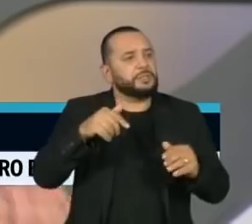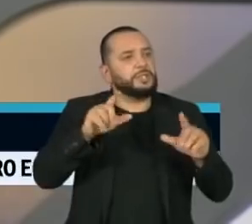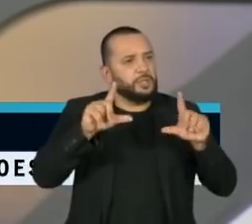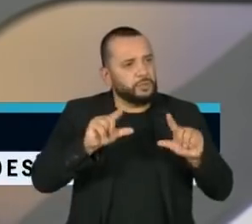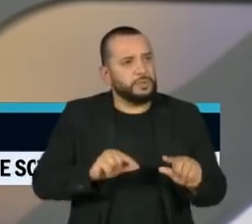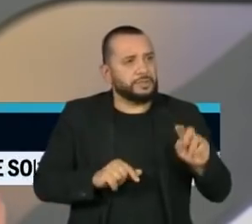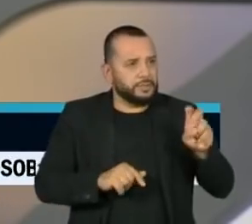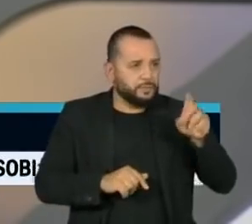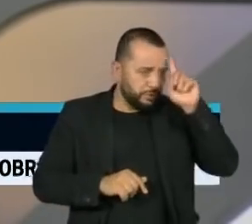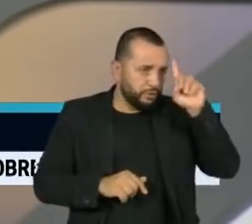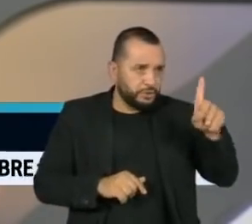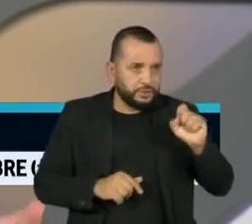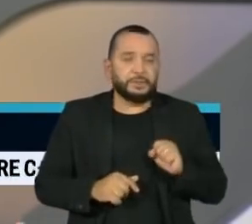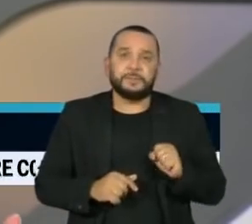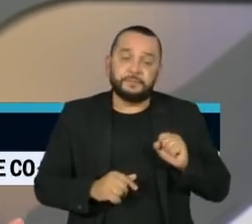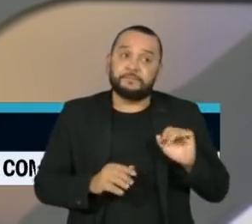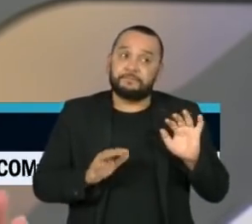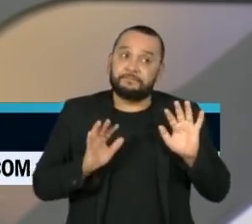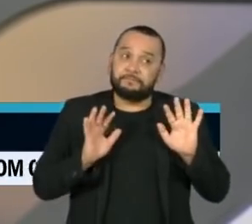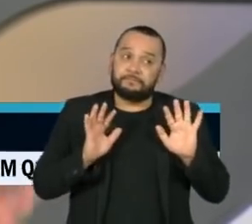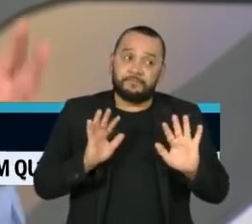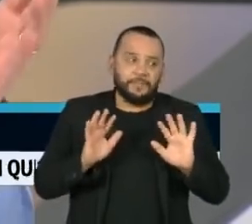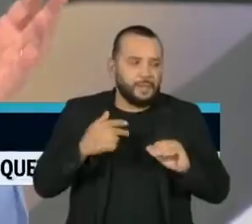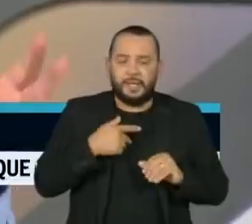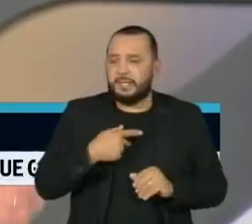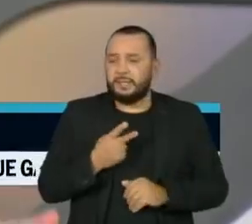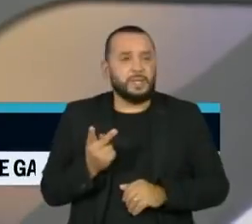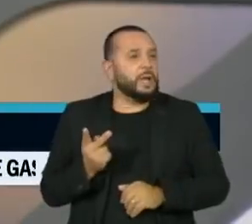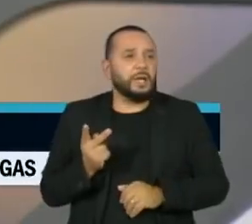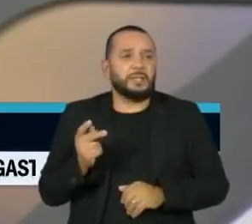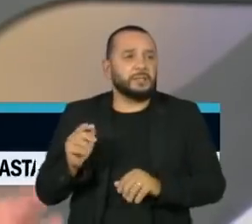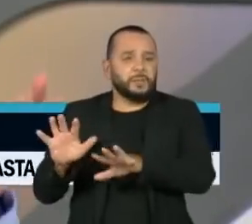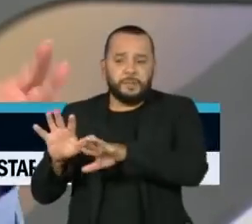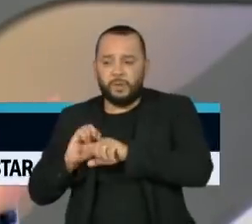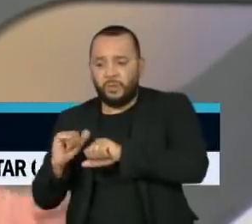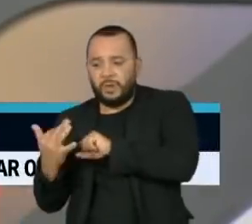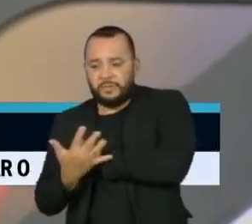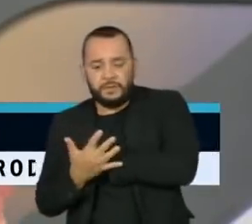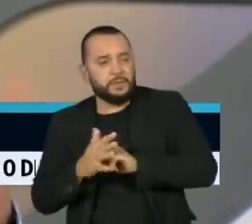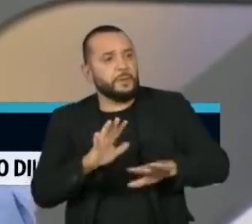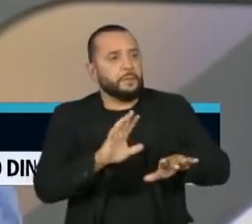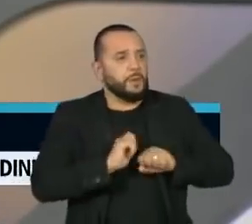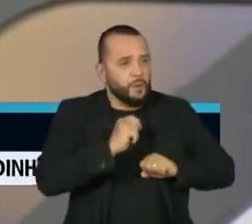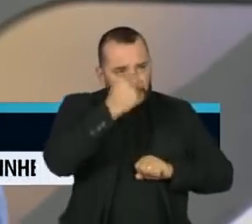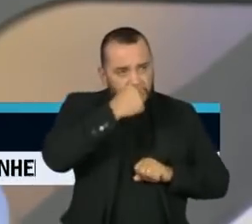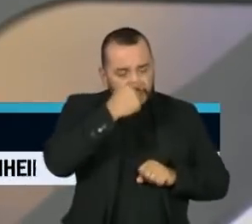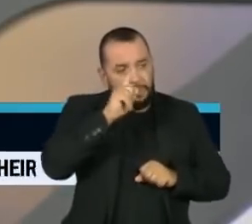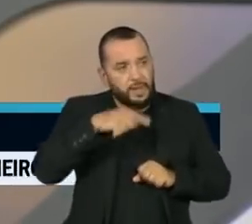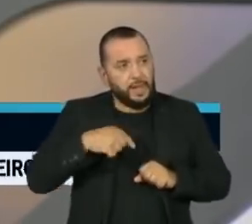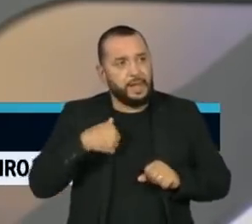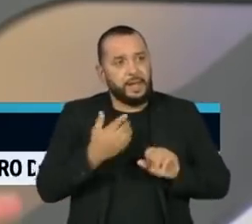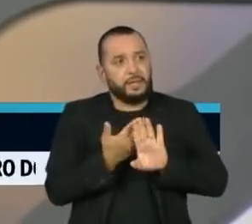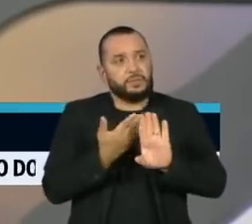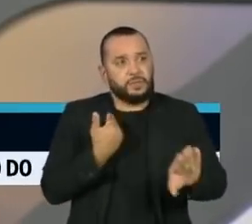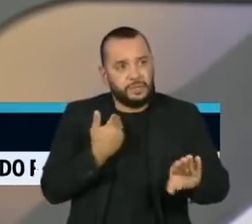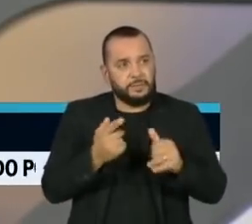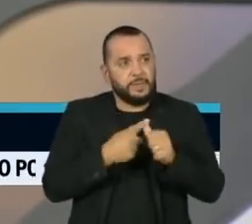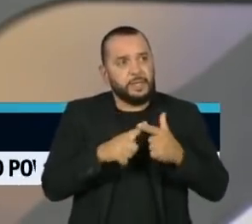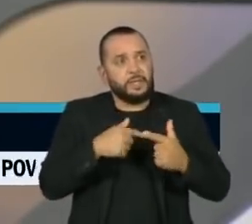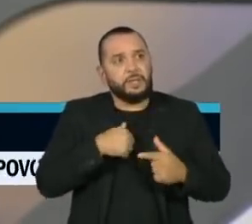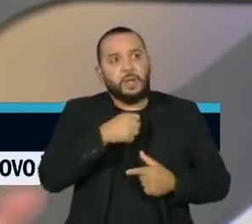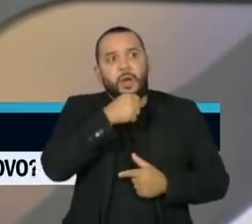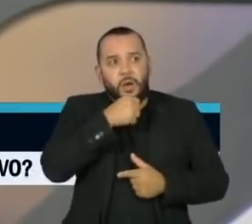de uma infecção ou outra, mas na prática é isolamento sintomático e ver a possibilidade de